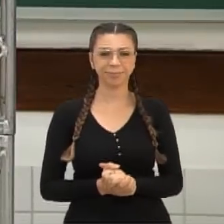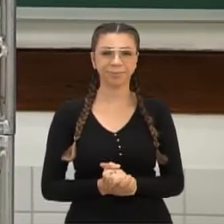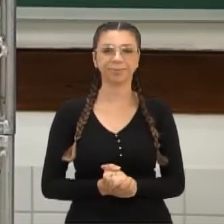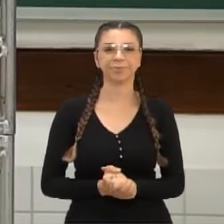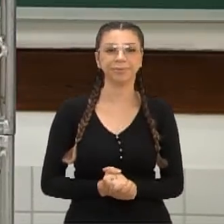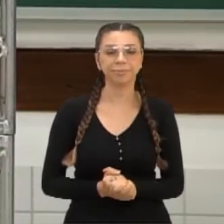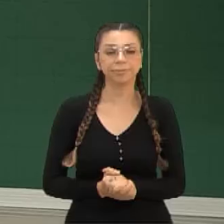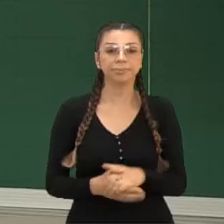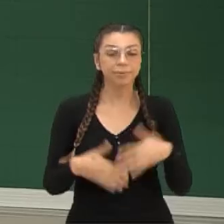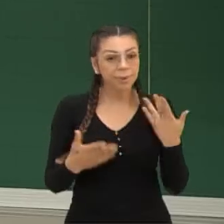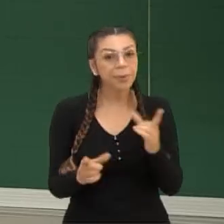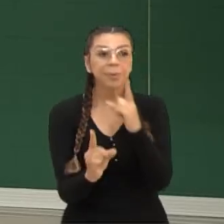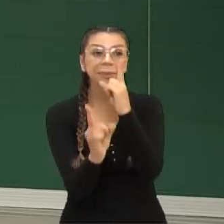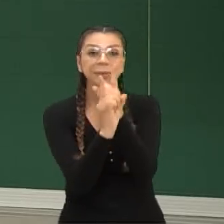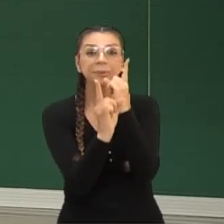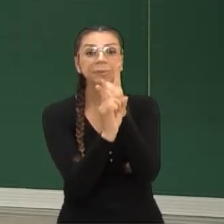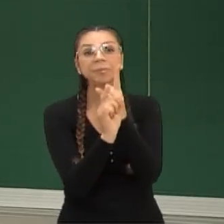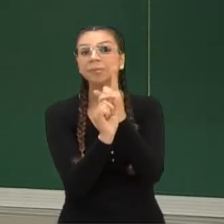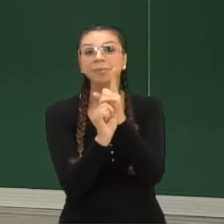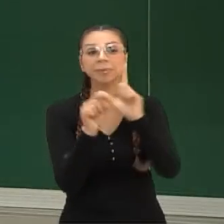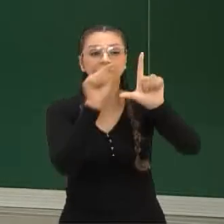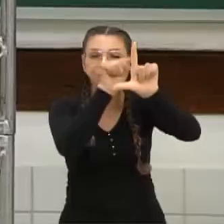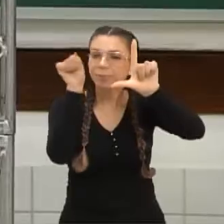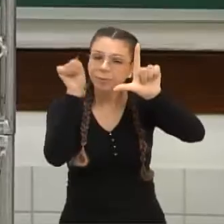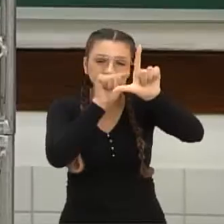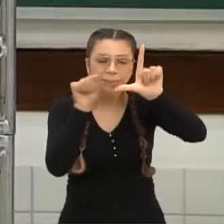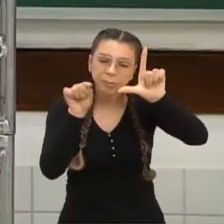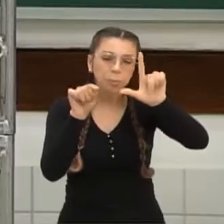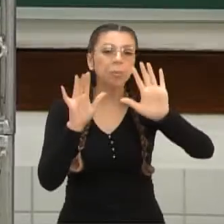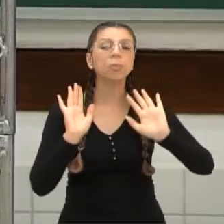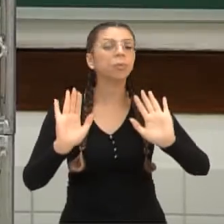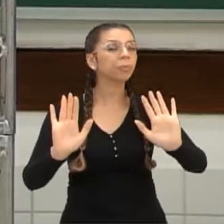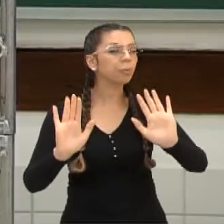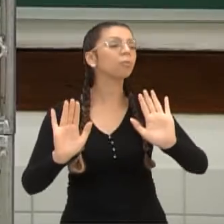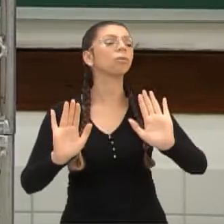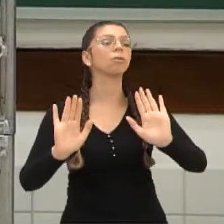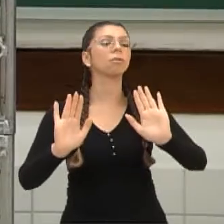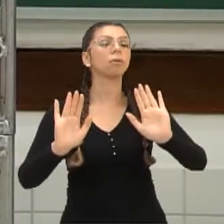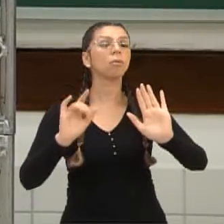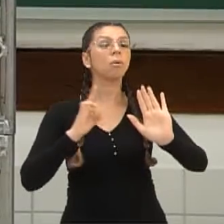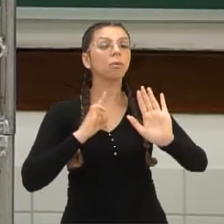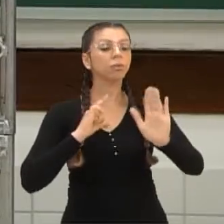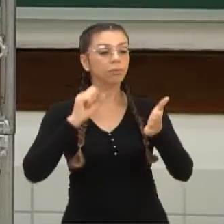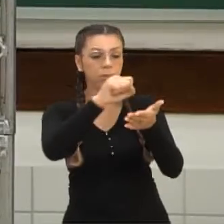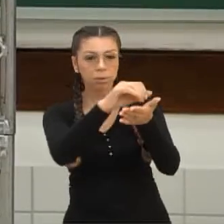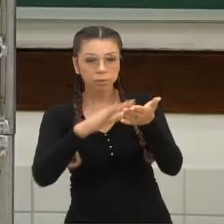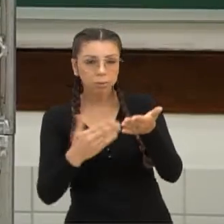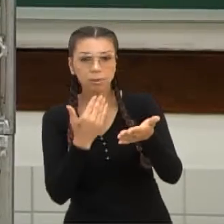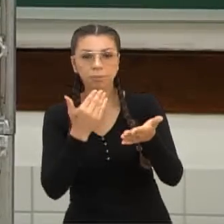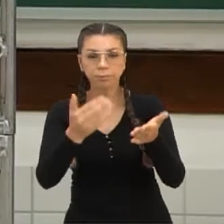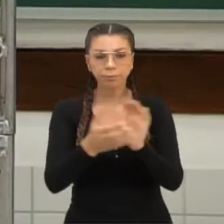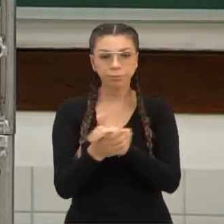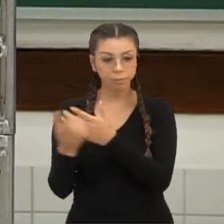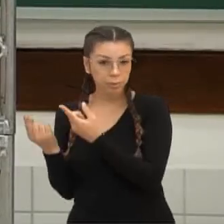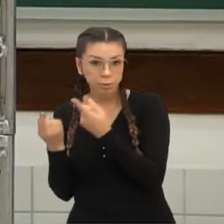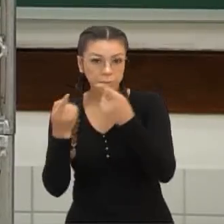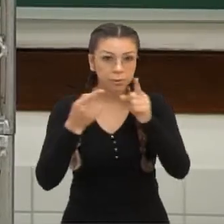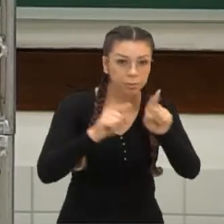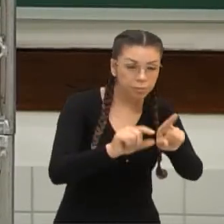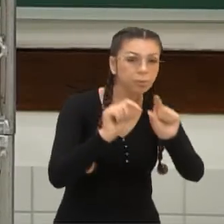10. Estão localizados os pontos. O que o exercício está pedindo? Desafiar a construir